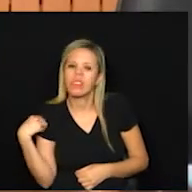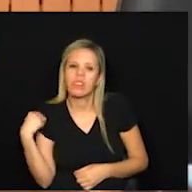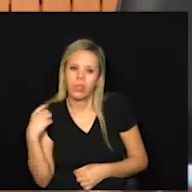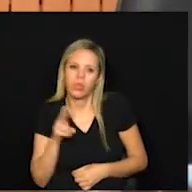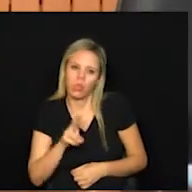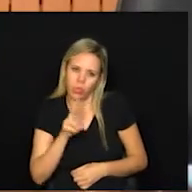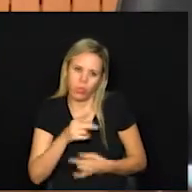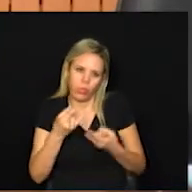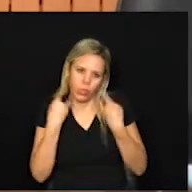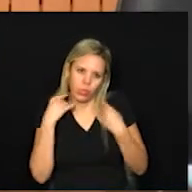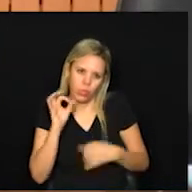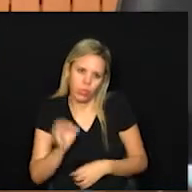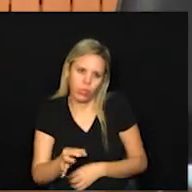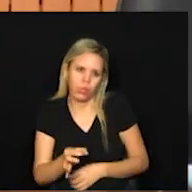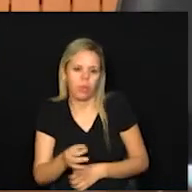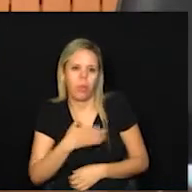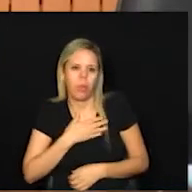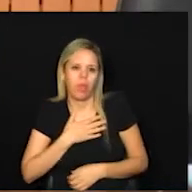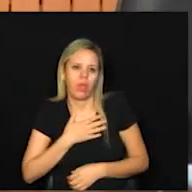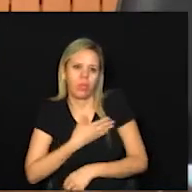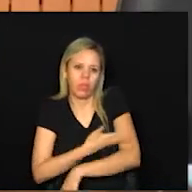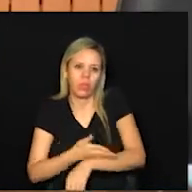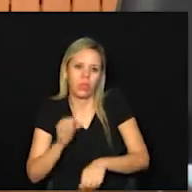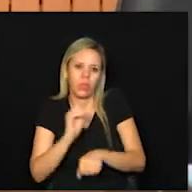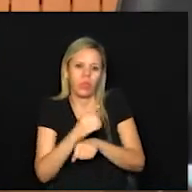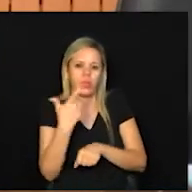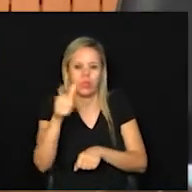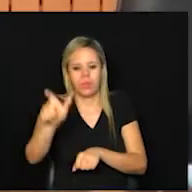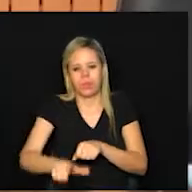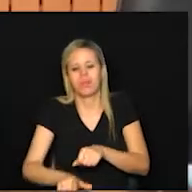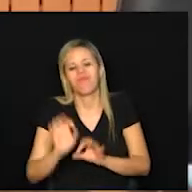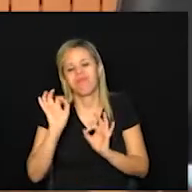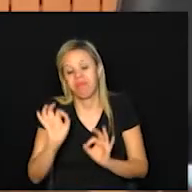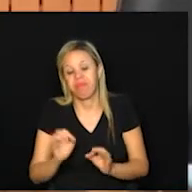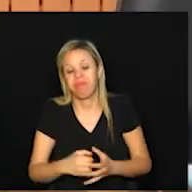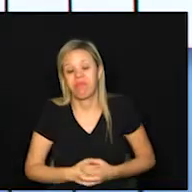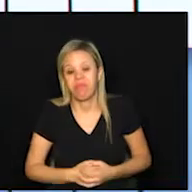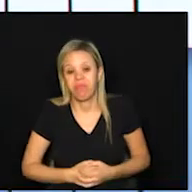devo usar máscara. É meu gesto de cuidado com o outro, né?